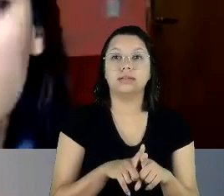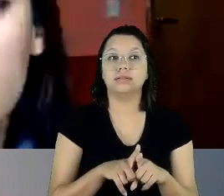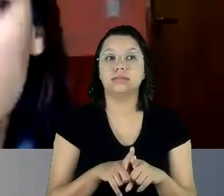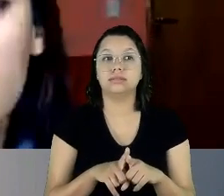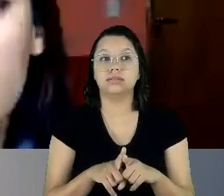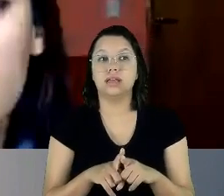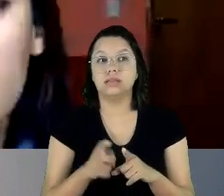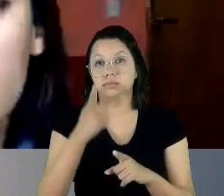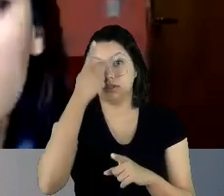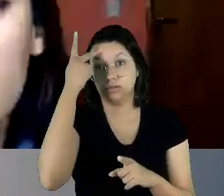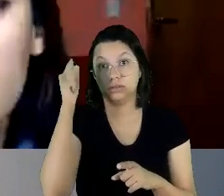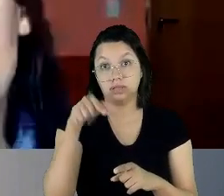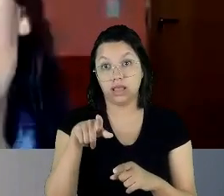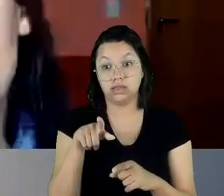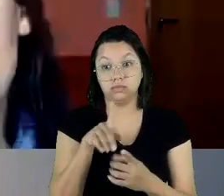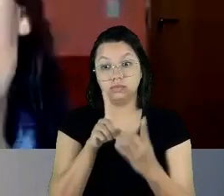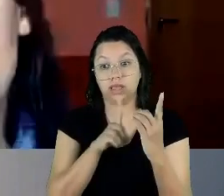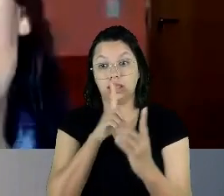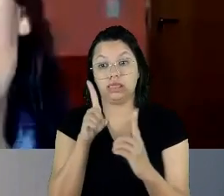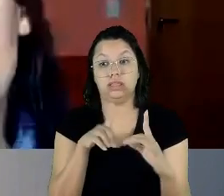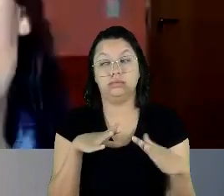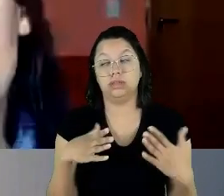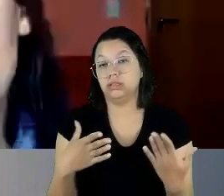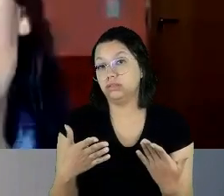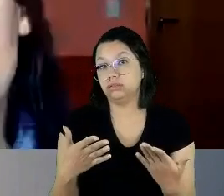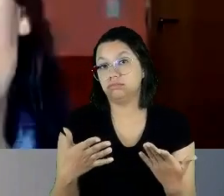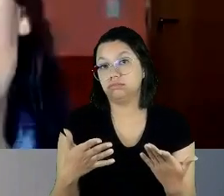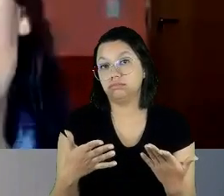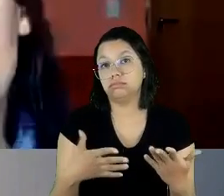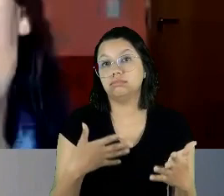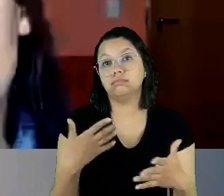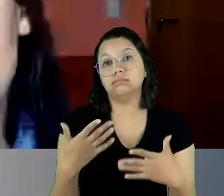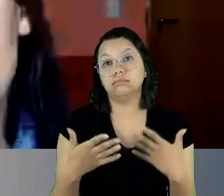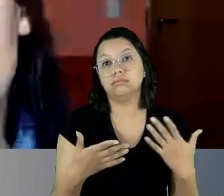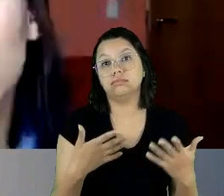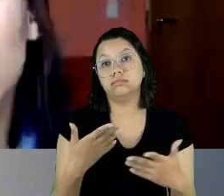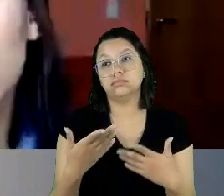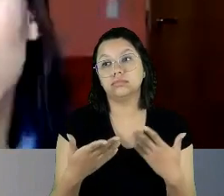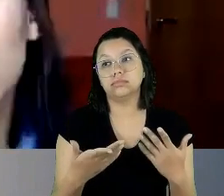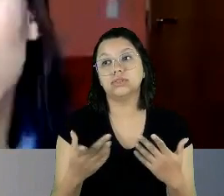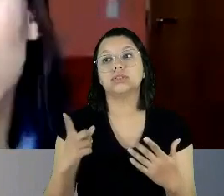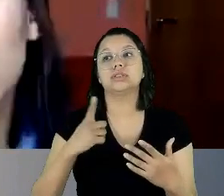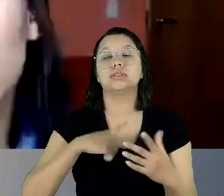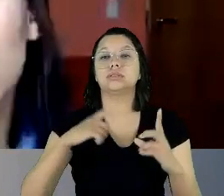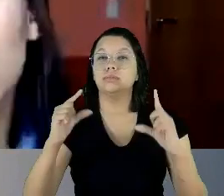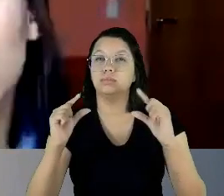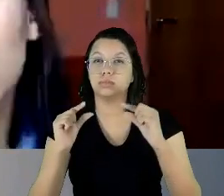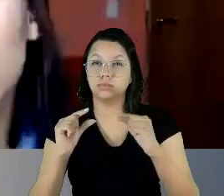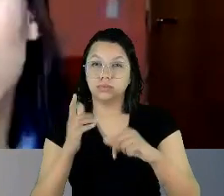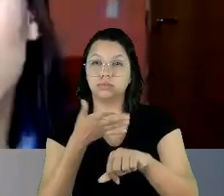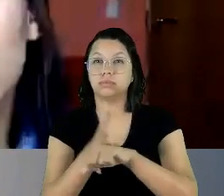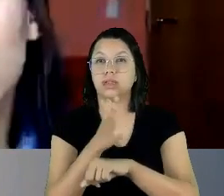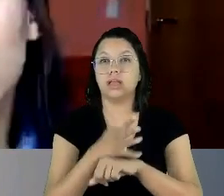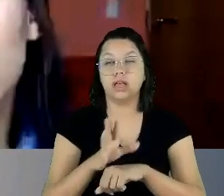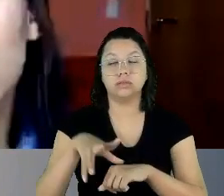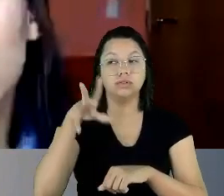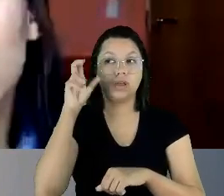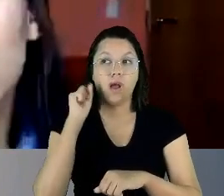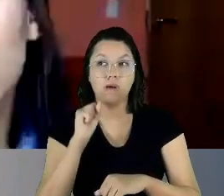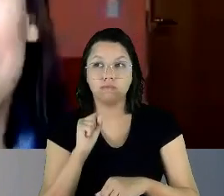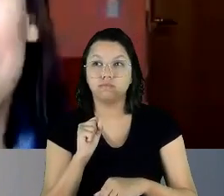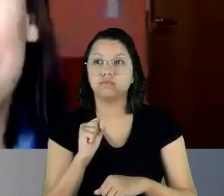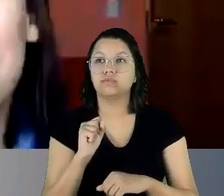quem está no serviço de atendimento. Então, a gente tem muito pouco essa prática de se